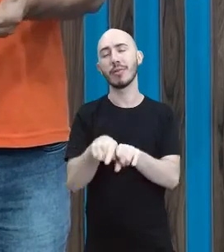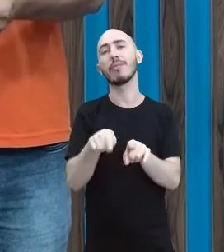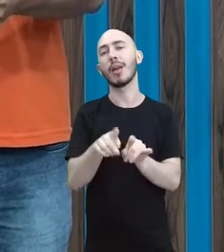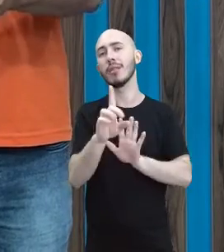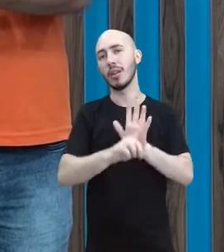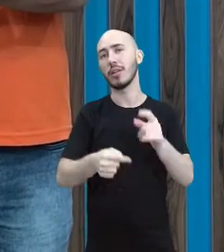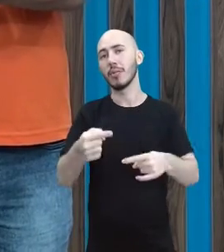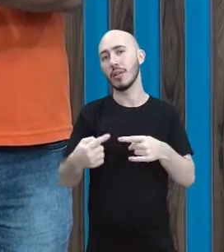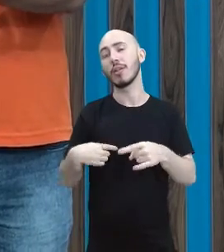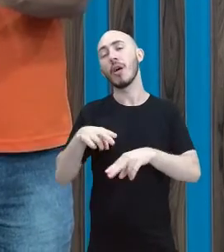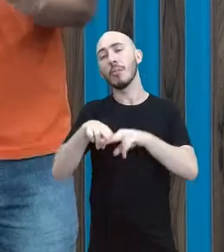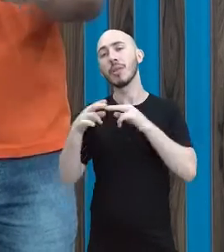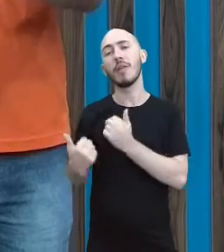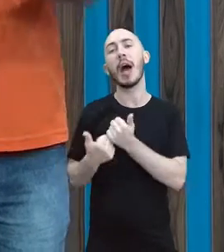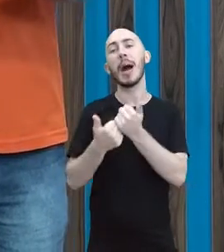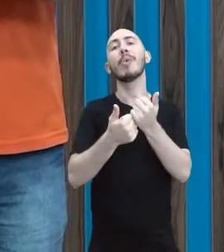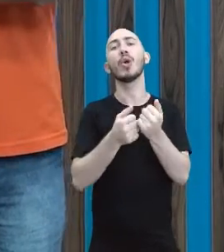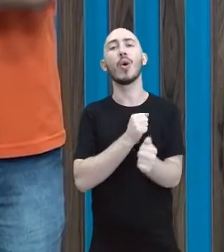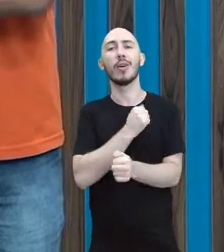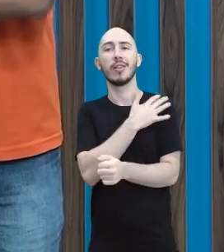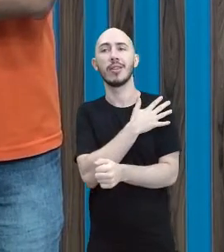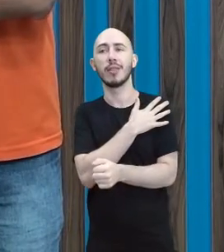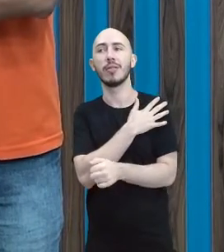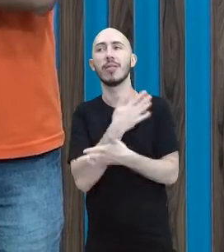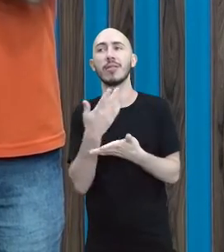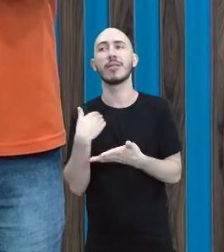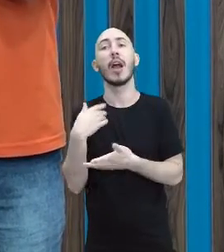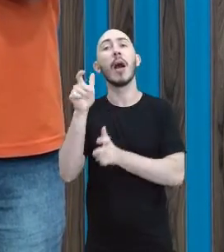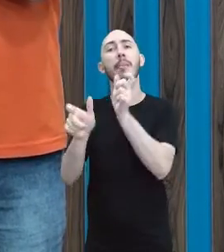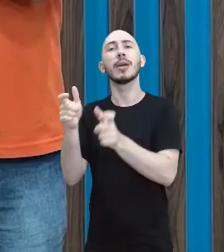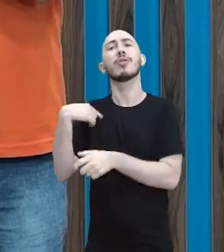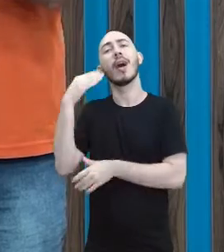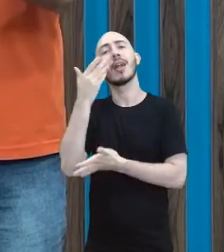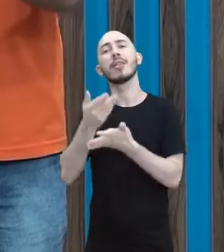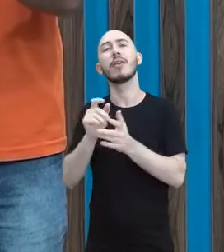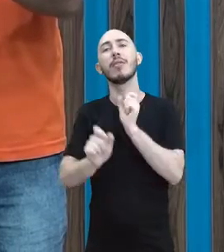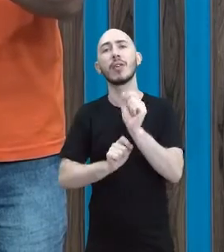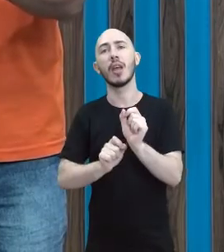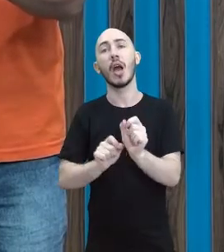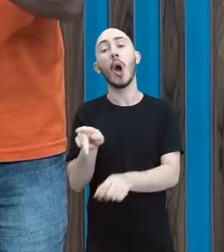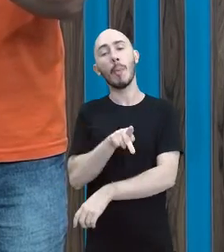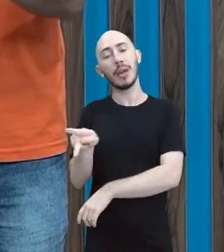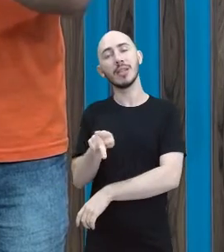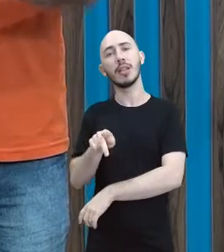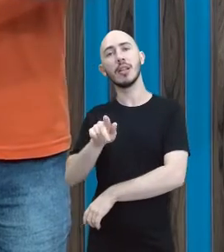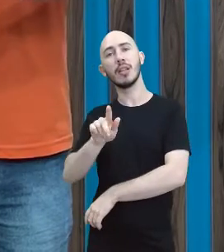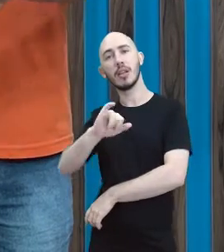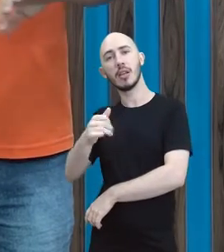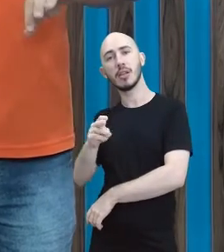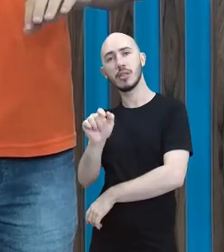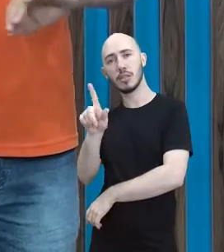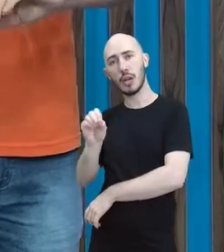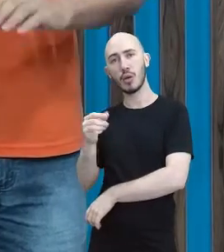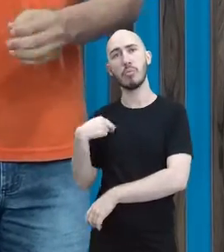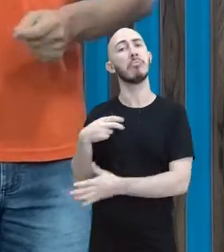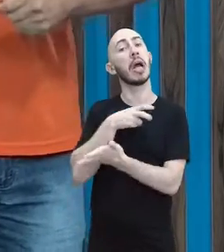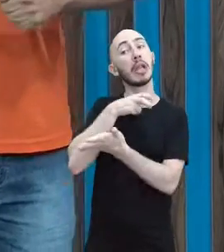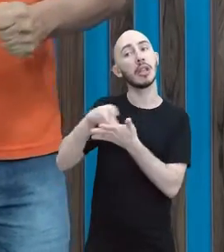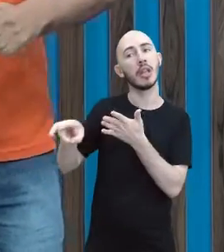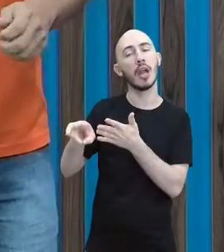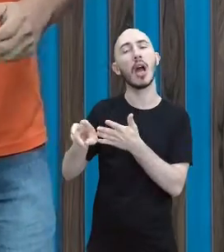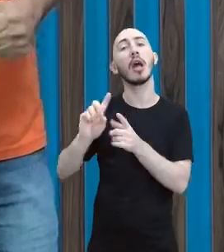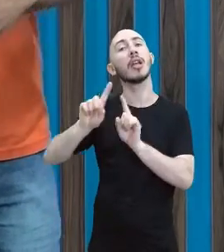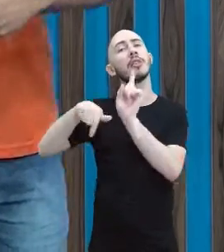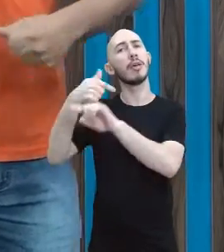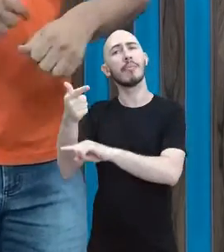ter apoiado a ditadura. Muita gente achava que eles só iam derrubar o Jango, o antigo presidente, a gente falou sobre isso nas outras aulas, e que depois os militares